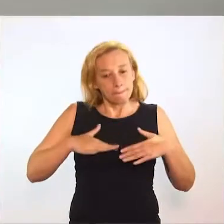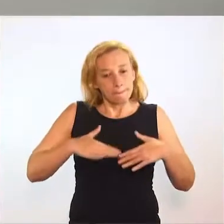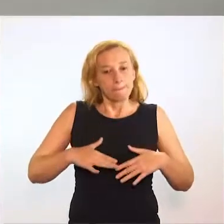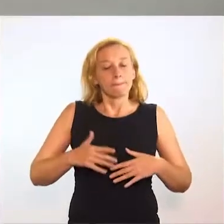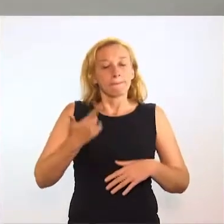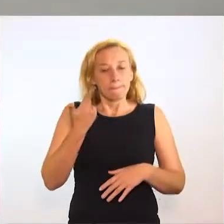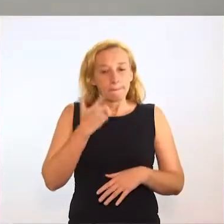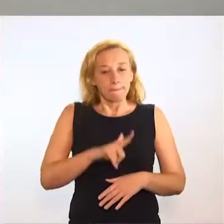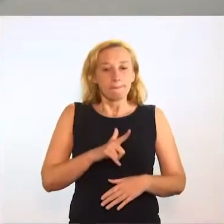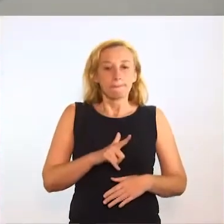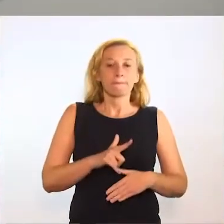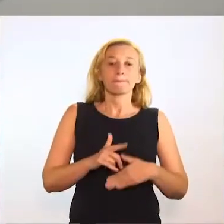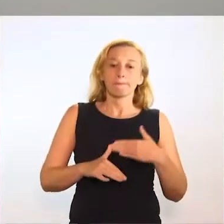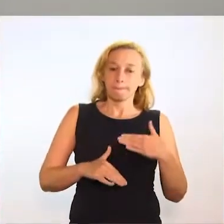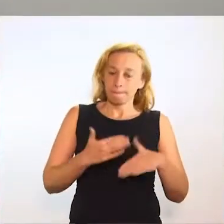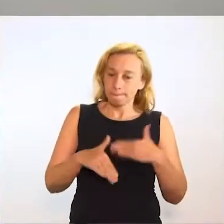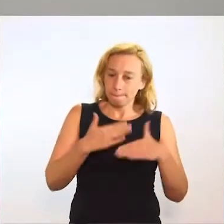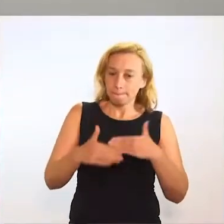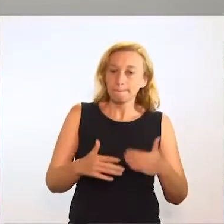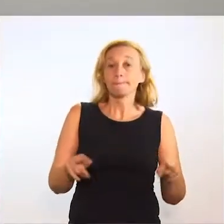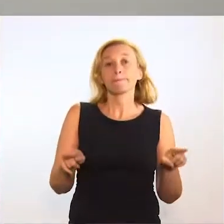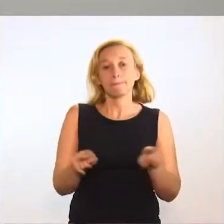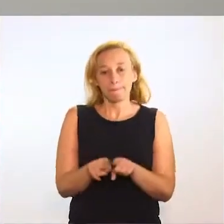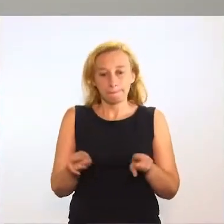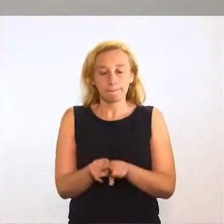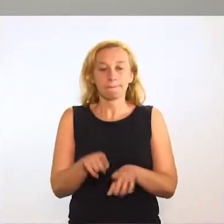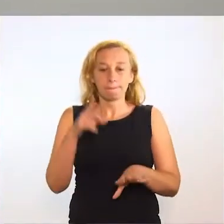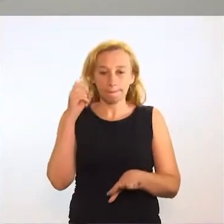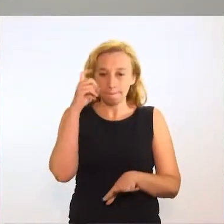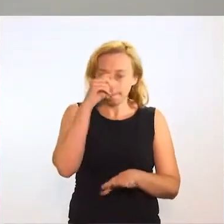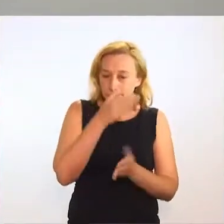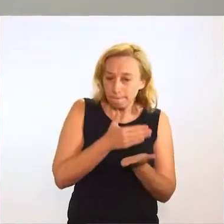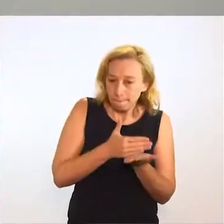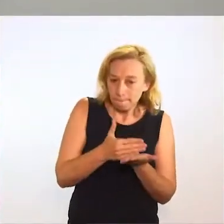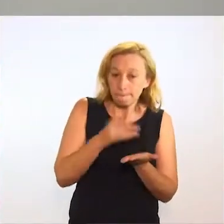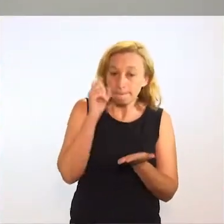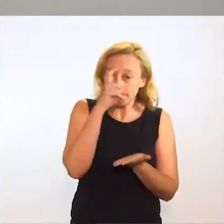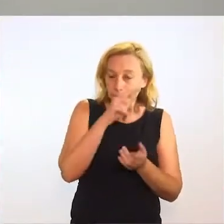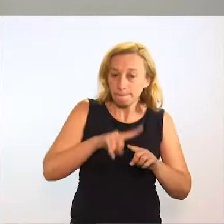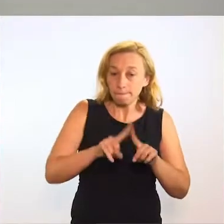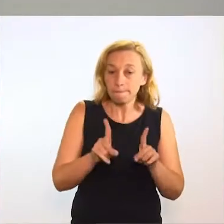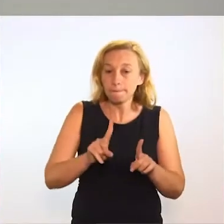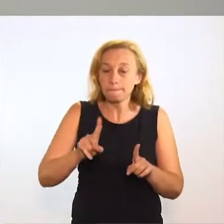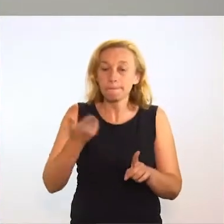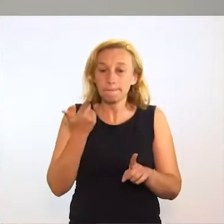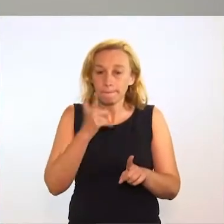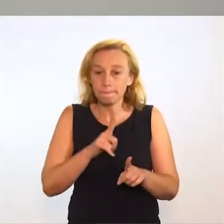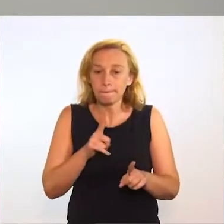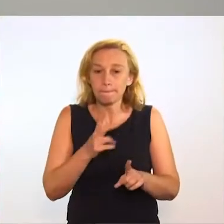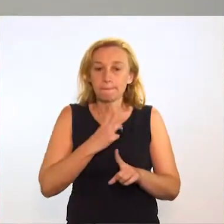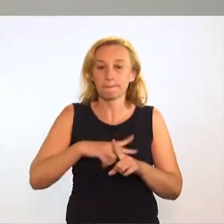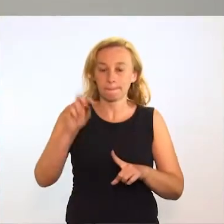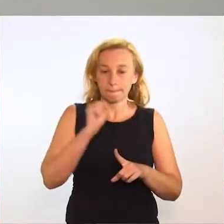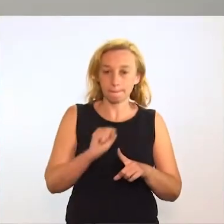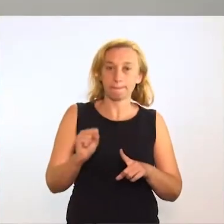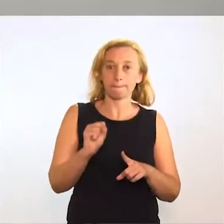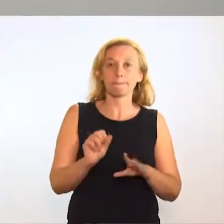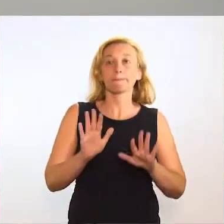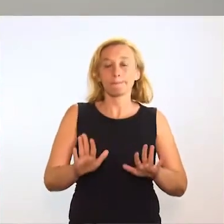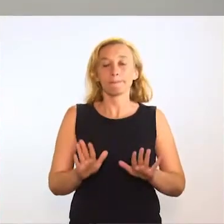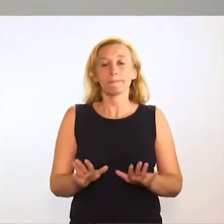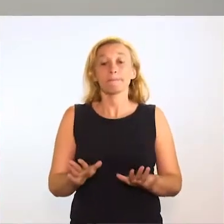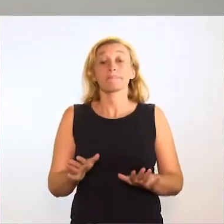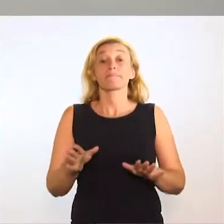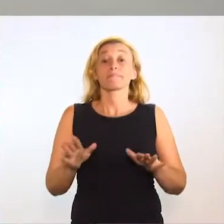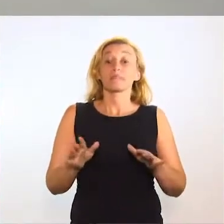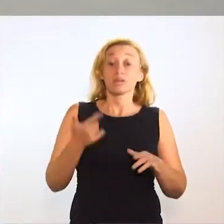uma respirada para dar conta de tudo que vem, porque nós também passamos por essa mesma, só que a gente teve que estar em ação. Mas eu fico contente de que,